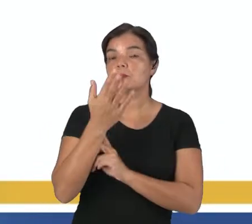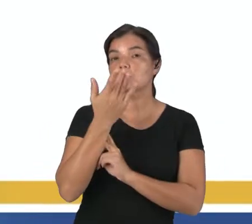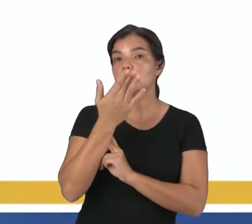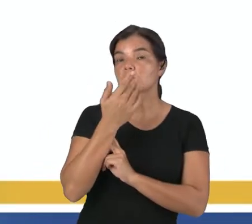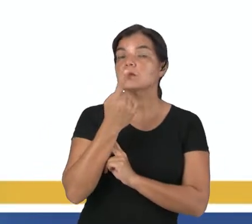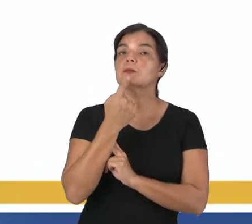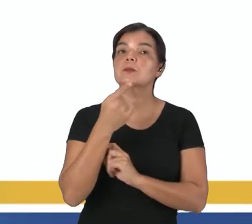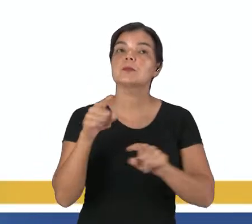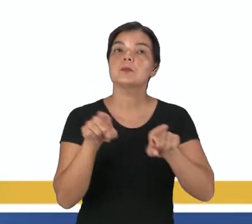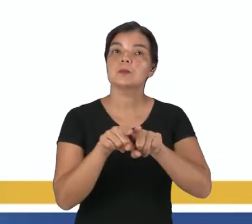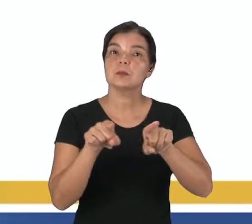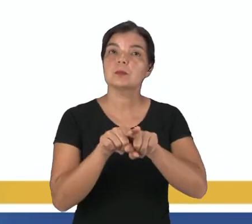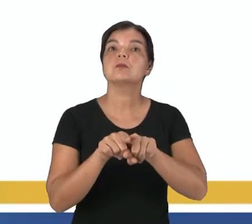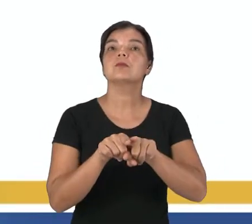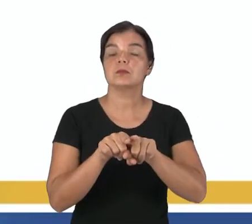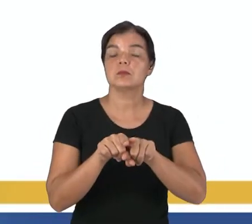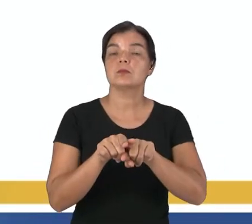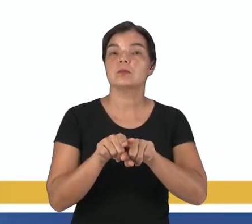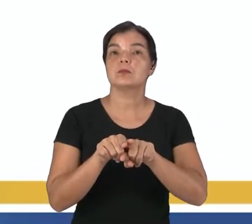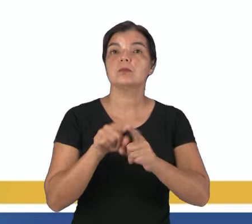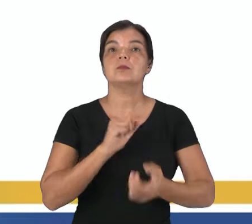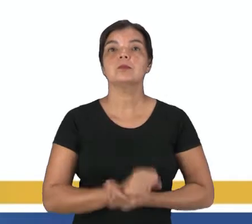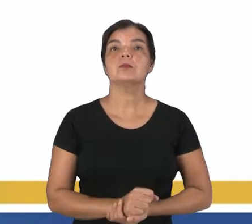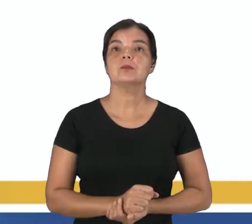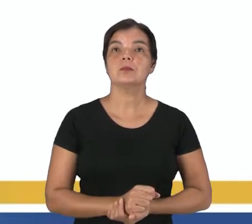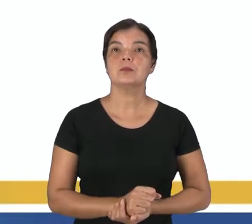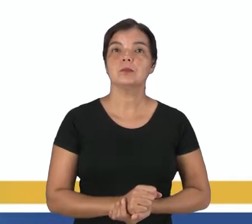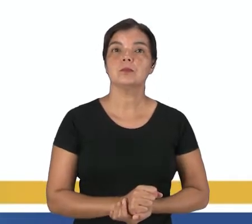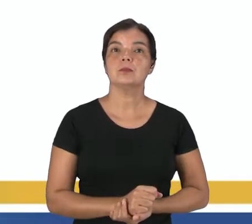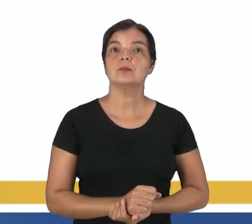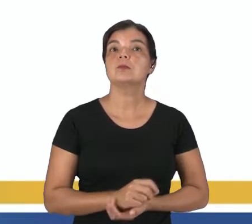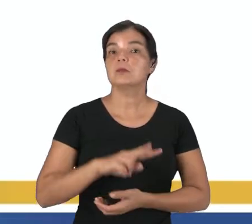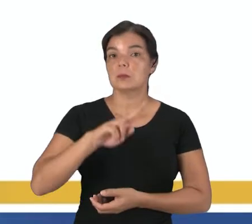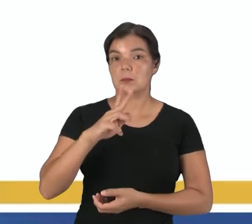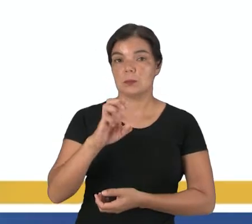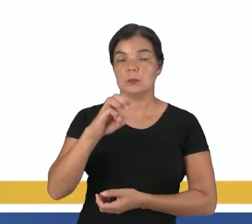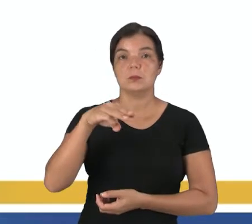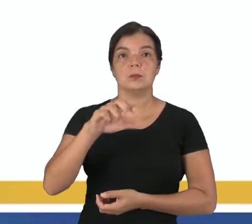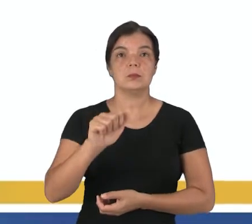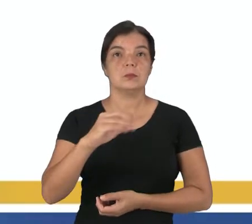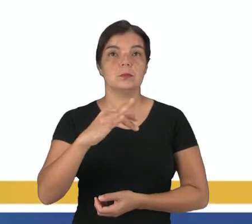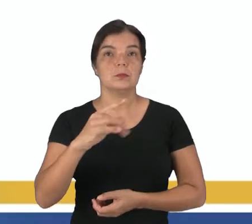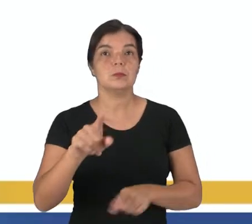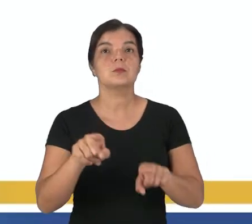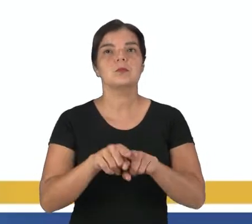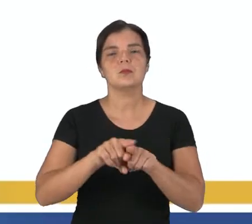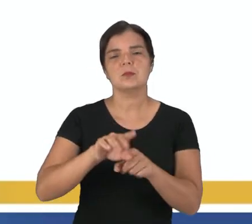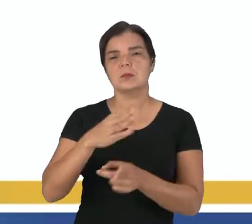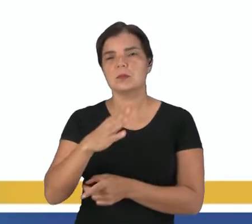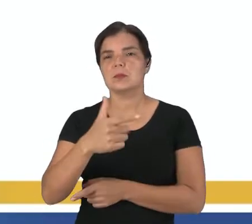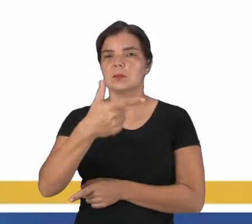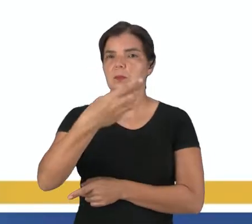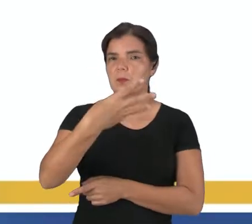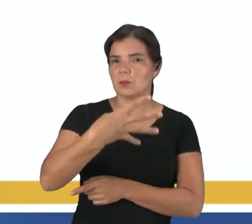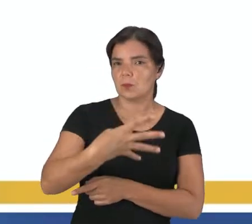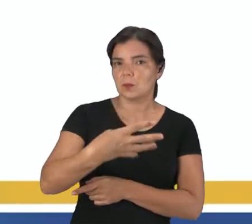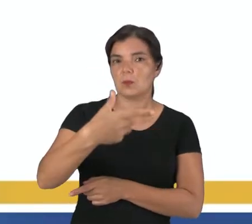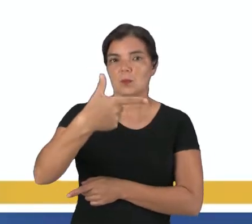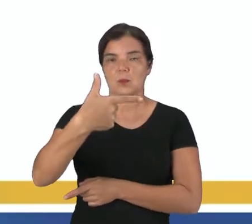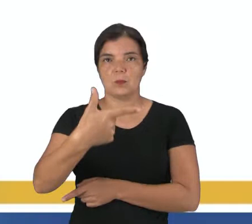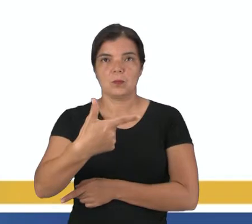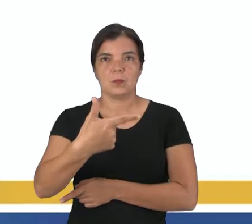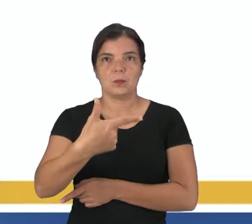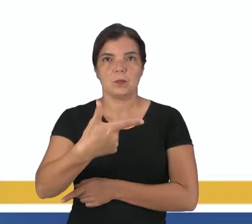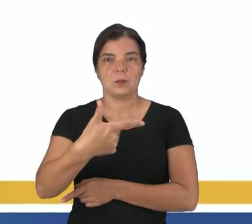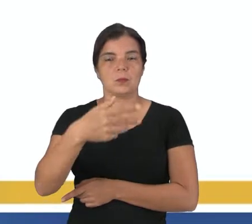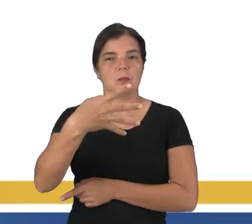coloração avermelhada, é transportar o oxigênio para o corpo. As hemácias, elas correspondem a em